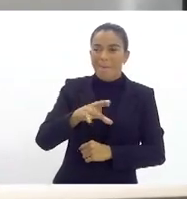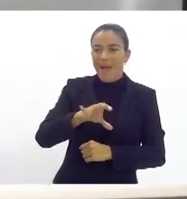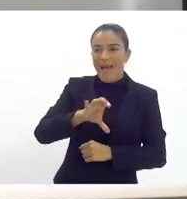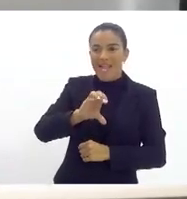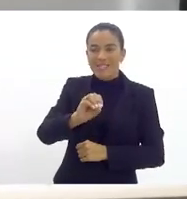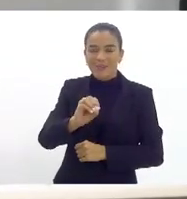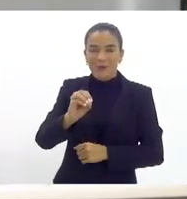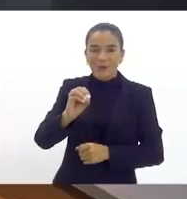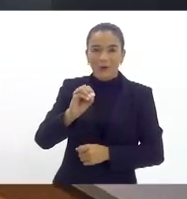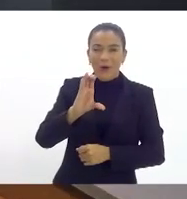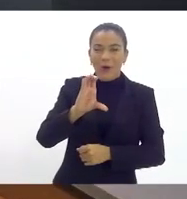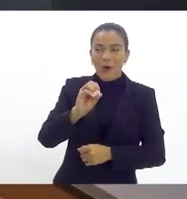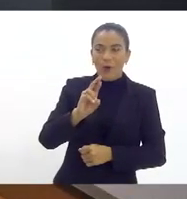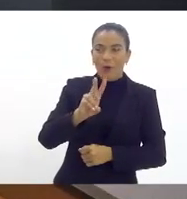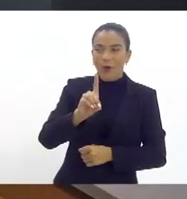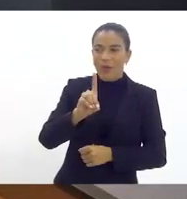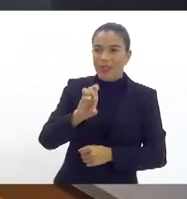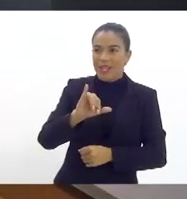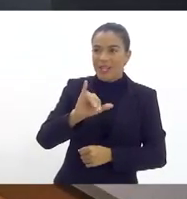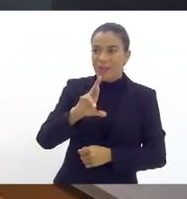por gentileza